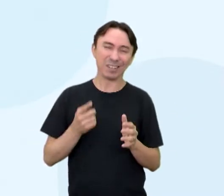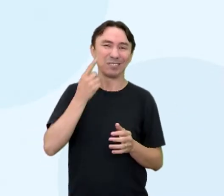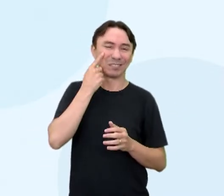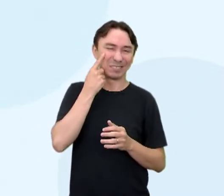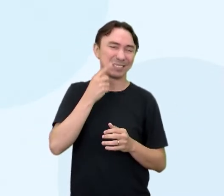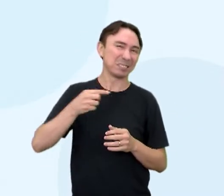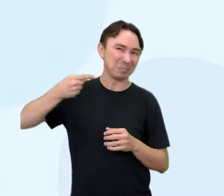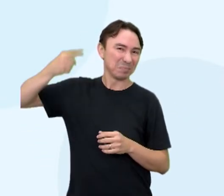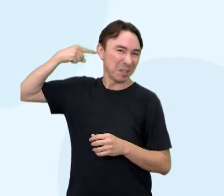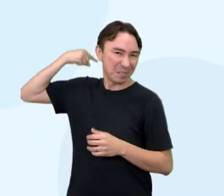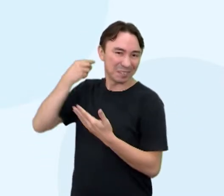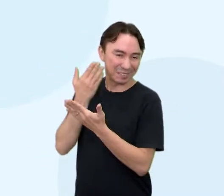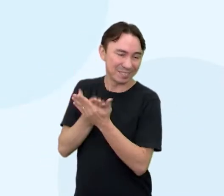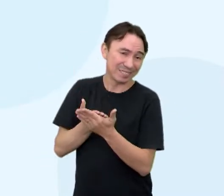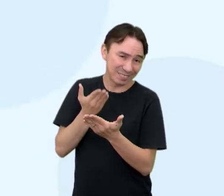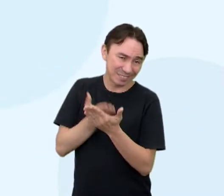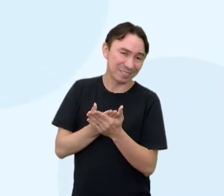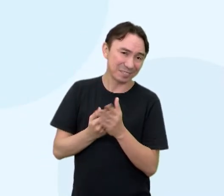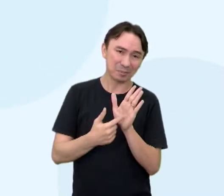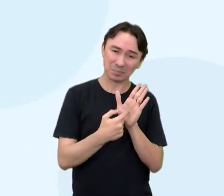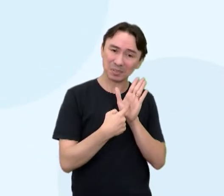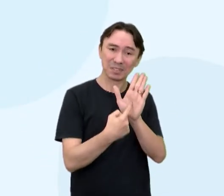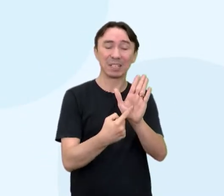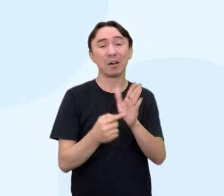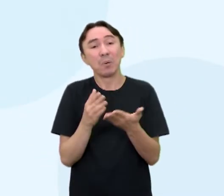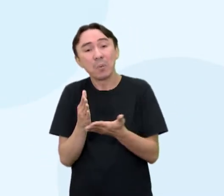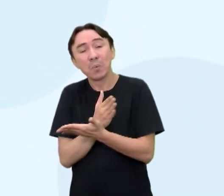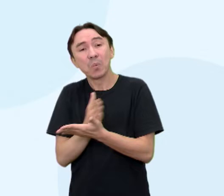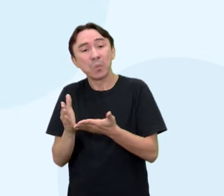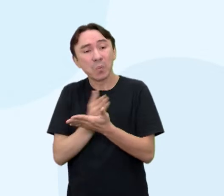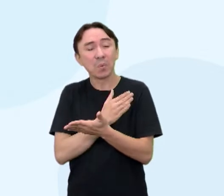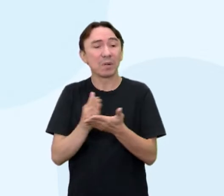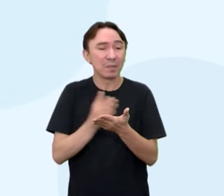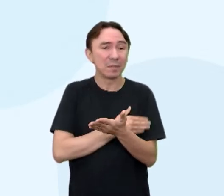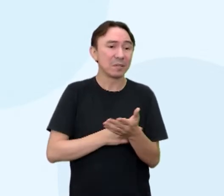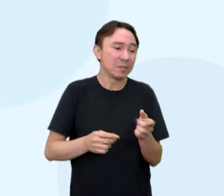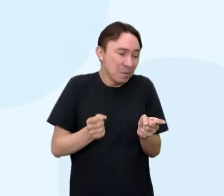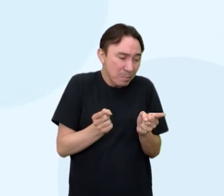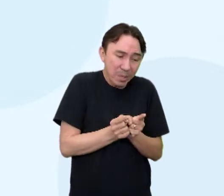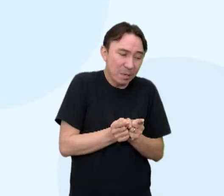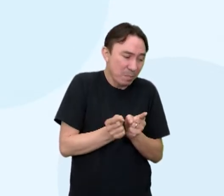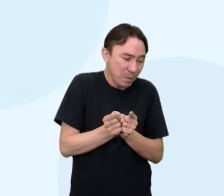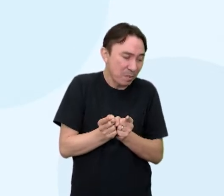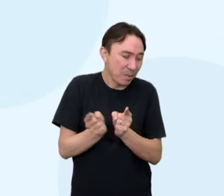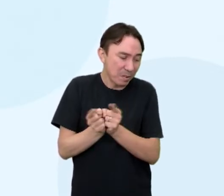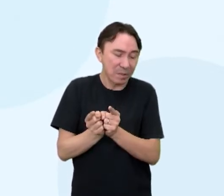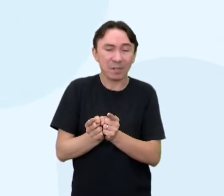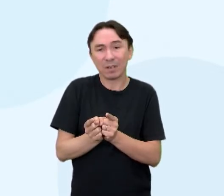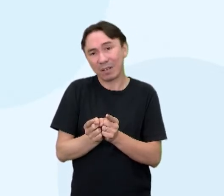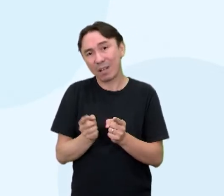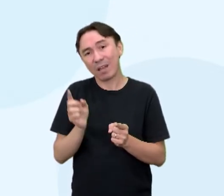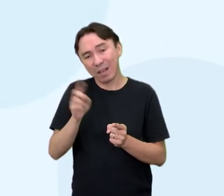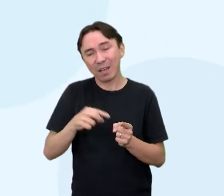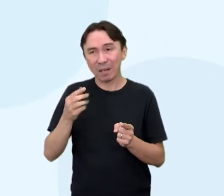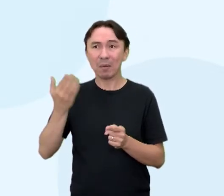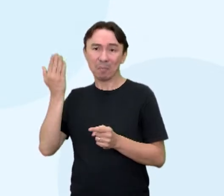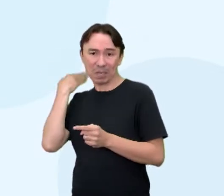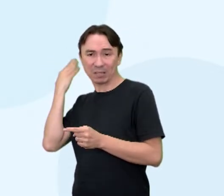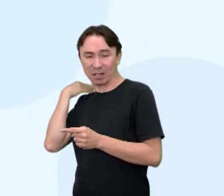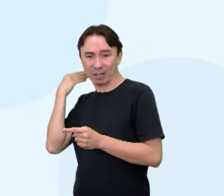mostrei em aulas anteriores, que aí tem placas menores que provavelmente, né, sejam aí, né, placas que foram